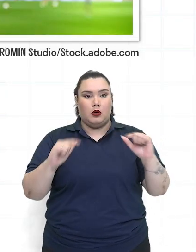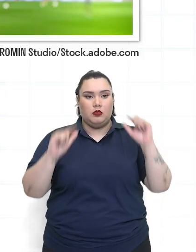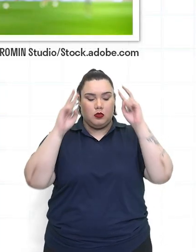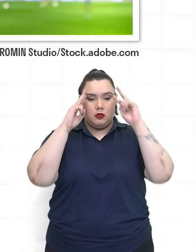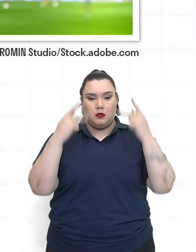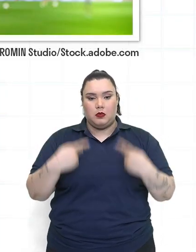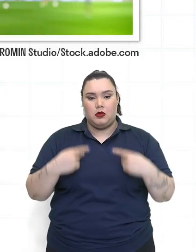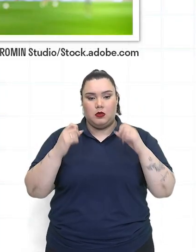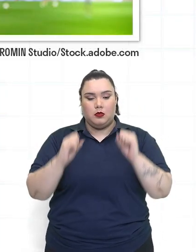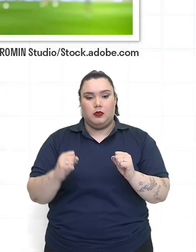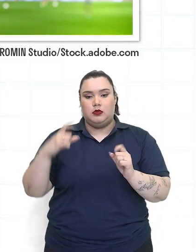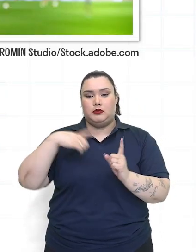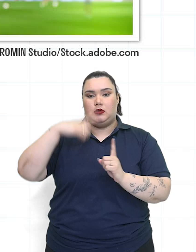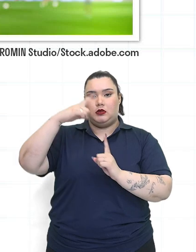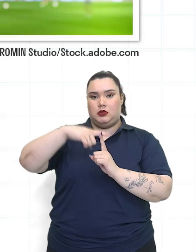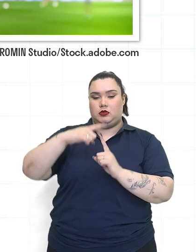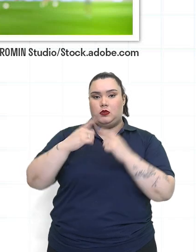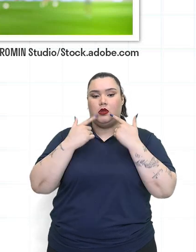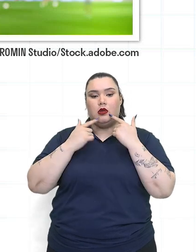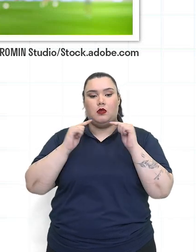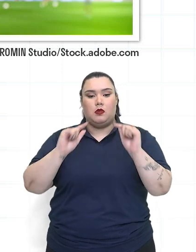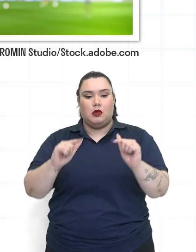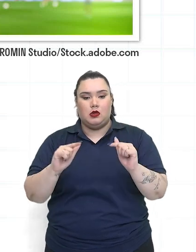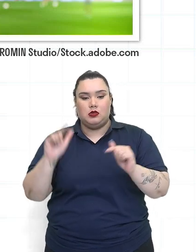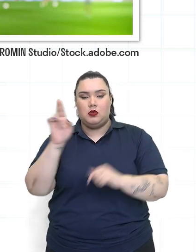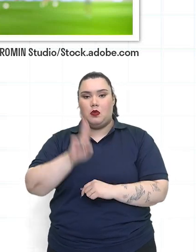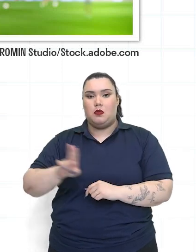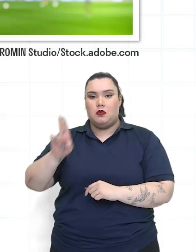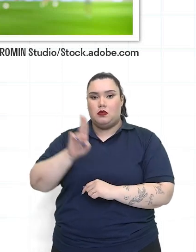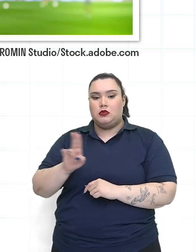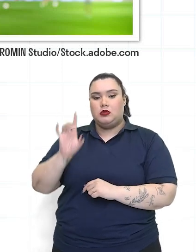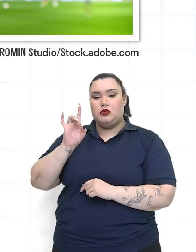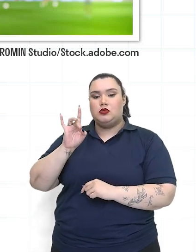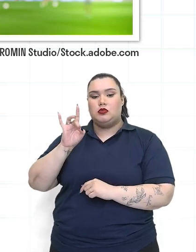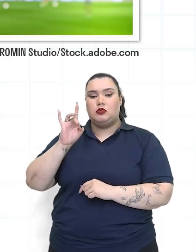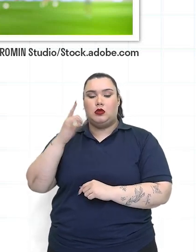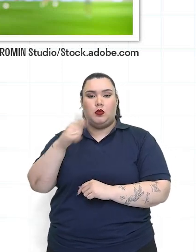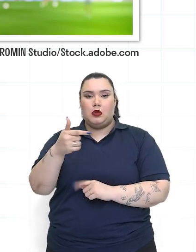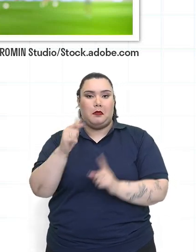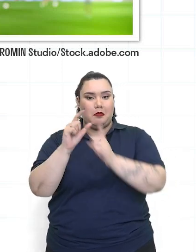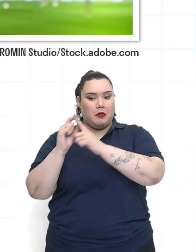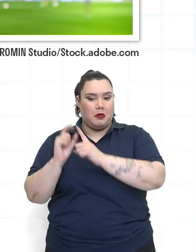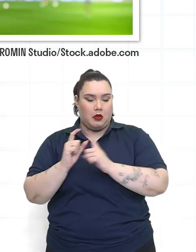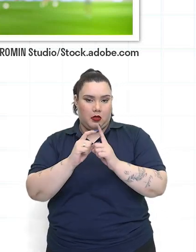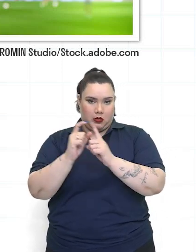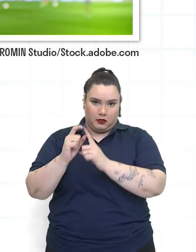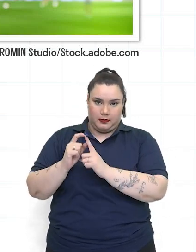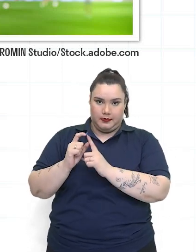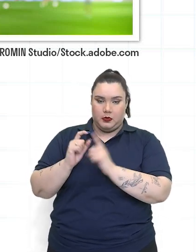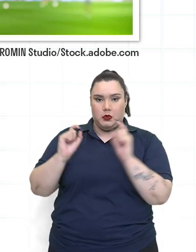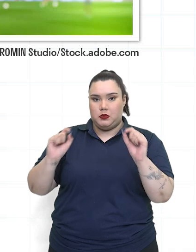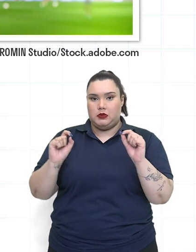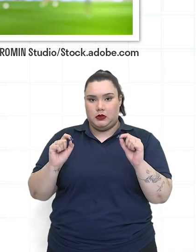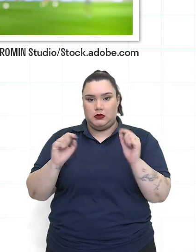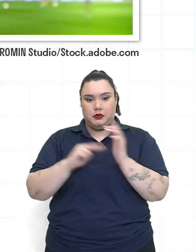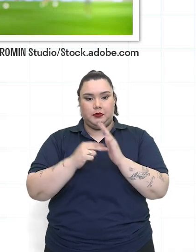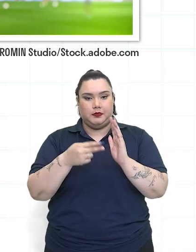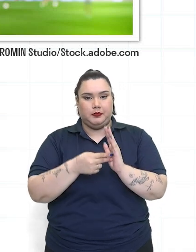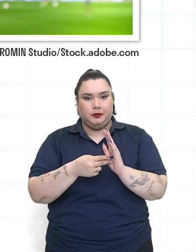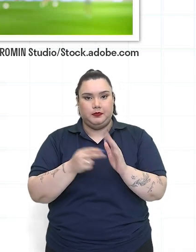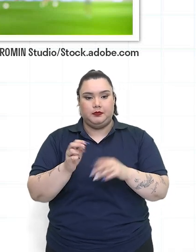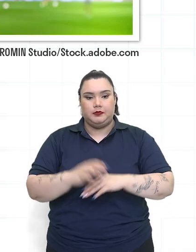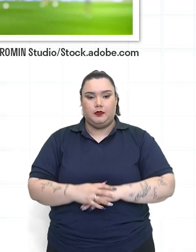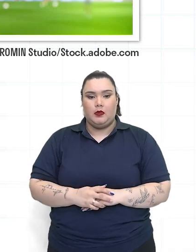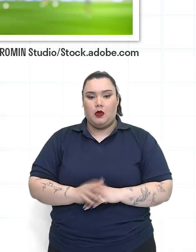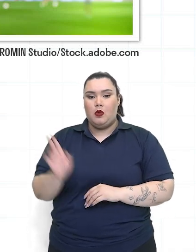ser classificada em linguagem não verbal. O que é a linguagem não verbal? Ela